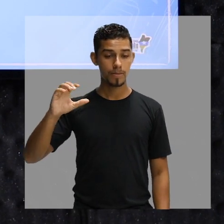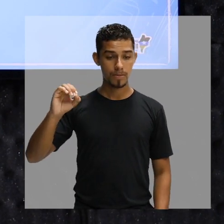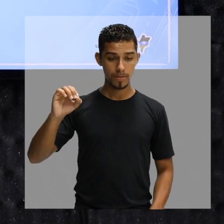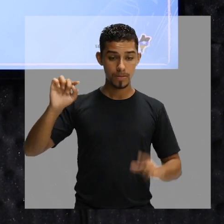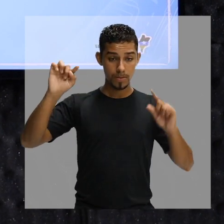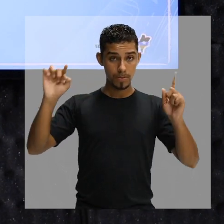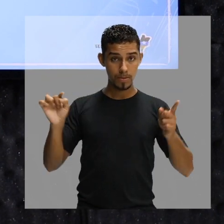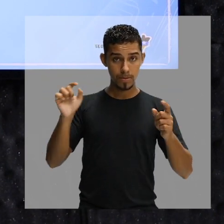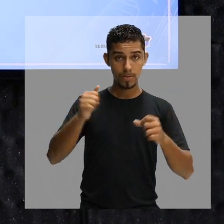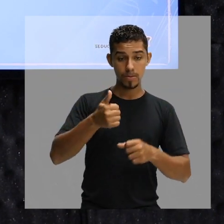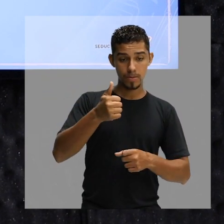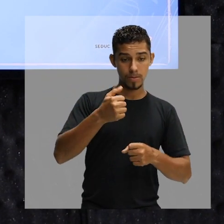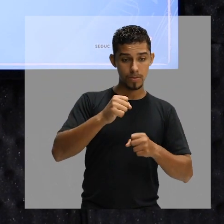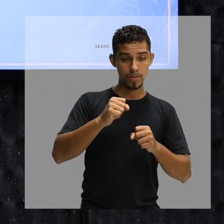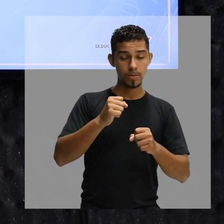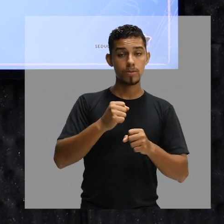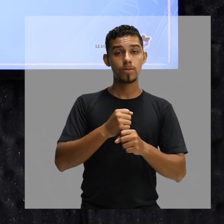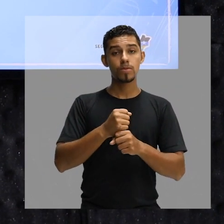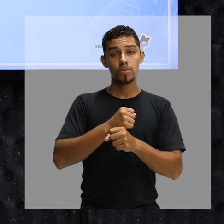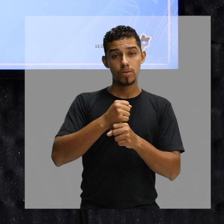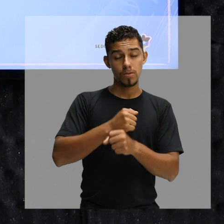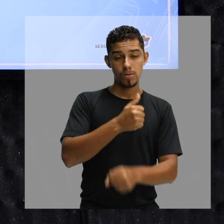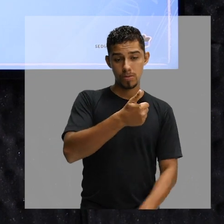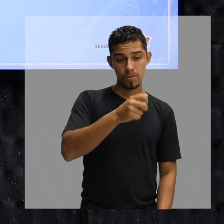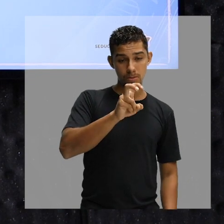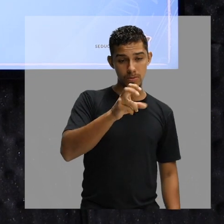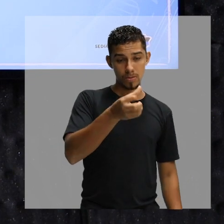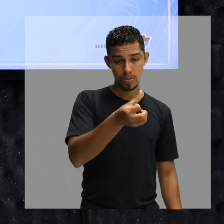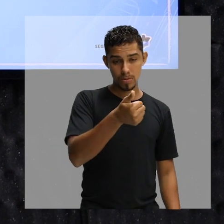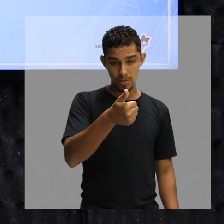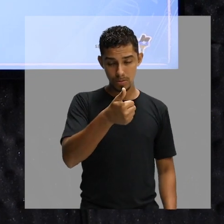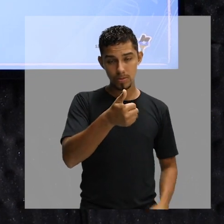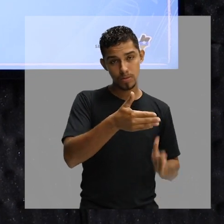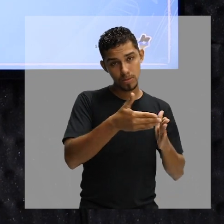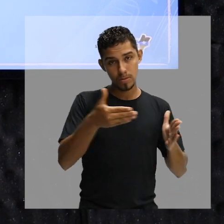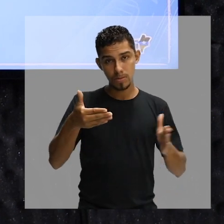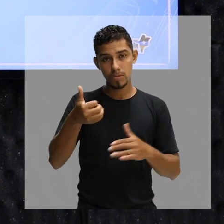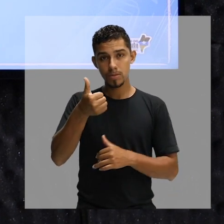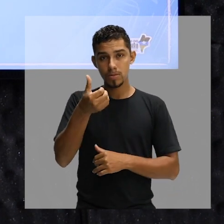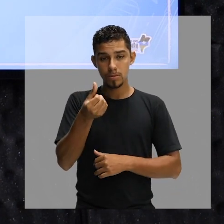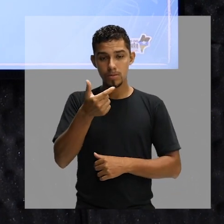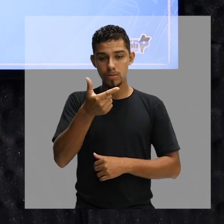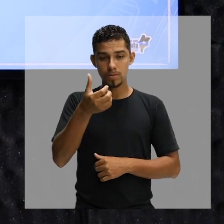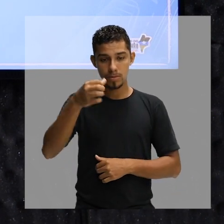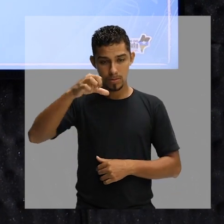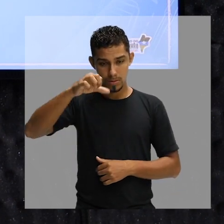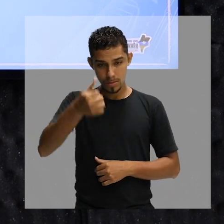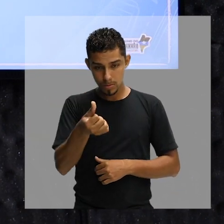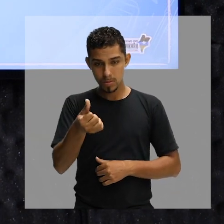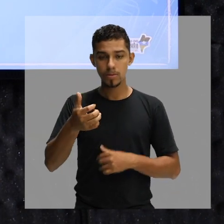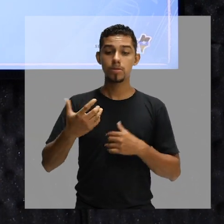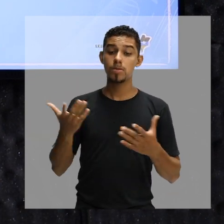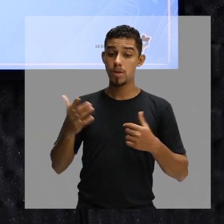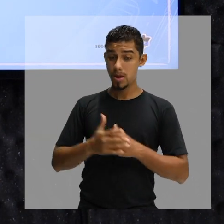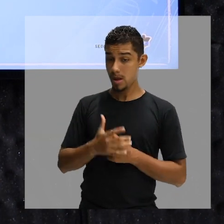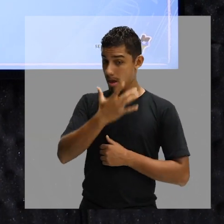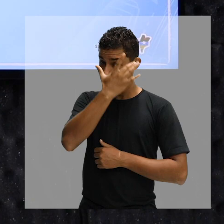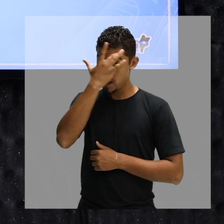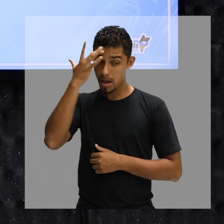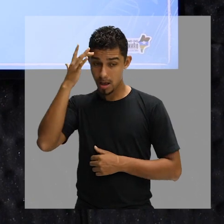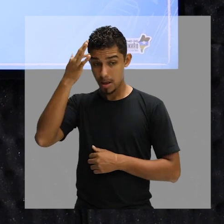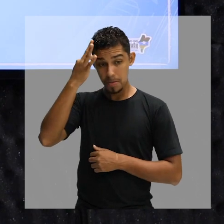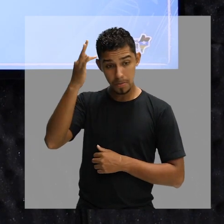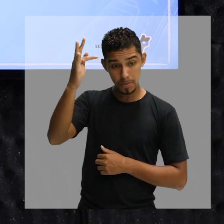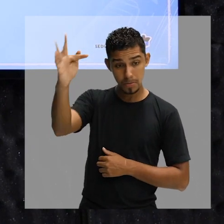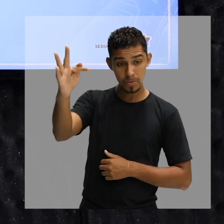idade industrial, ou seja, daquele que vai introduzir a ideia de observação, tecnologia, a partir da produção do conhecimento,